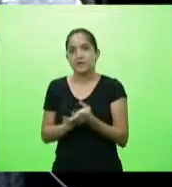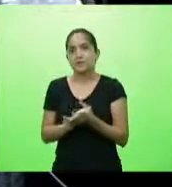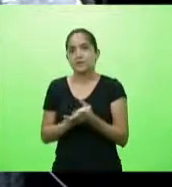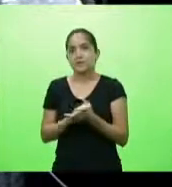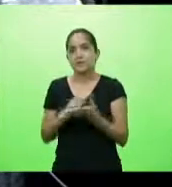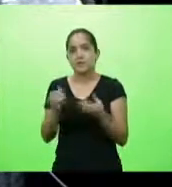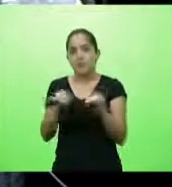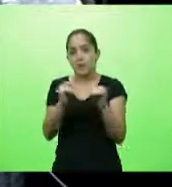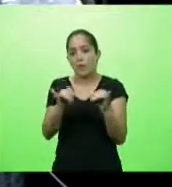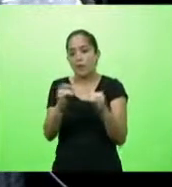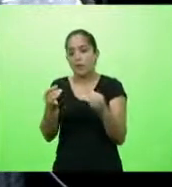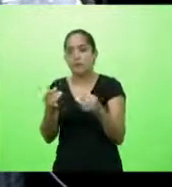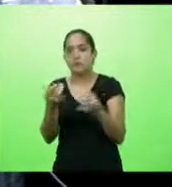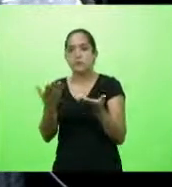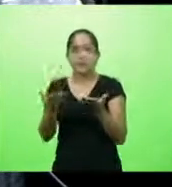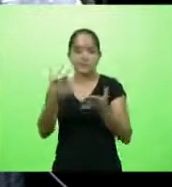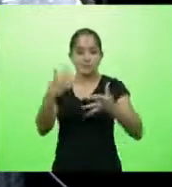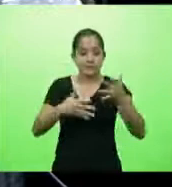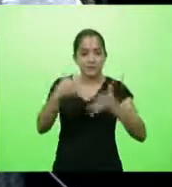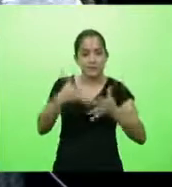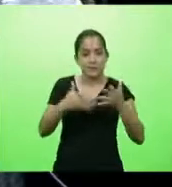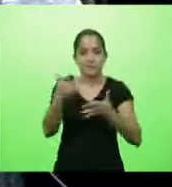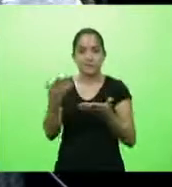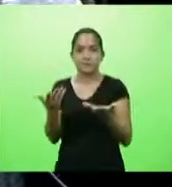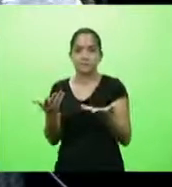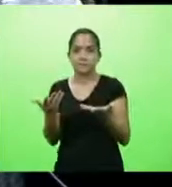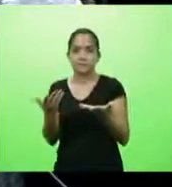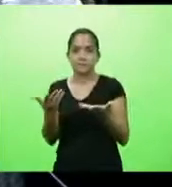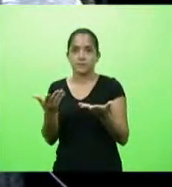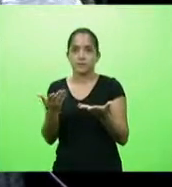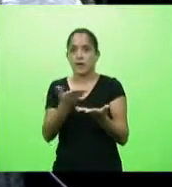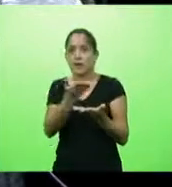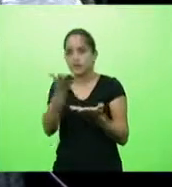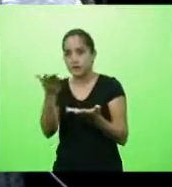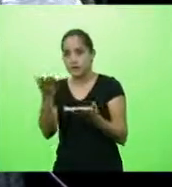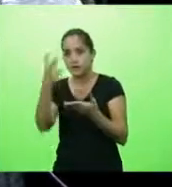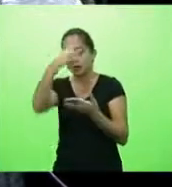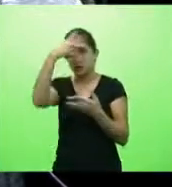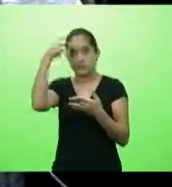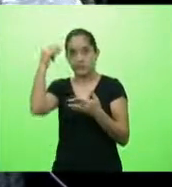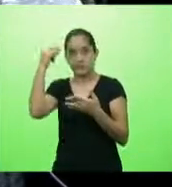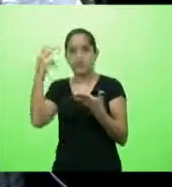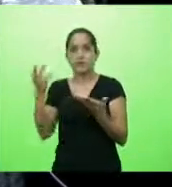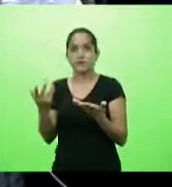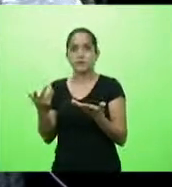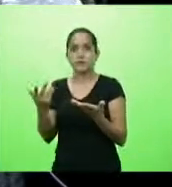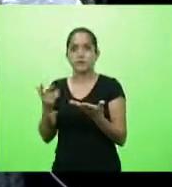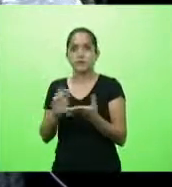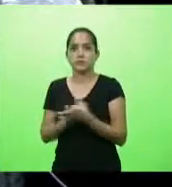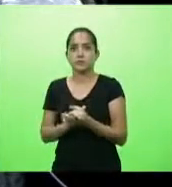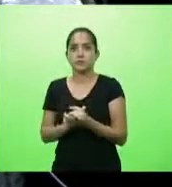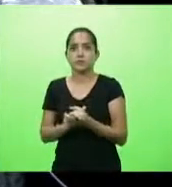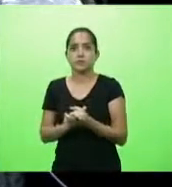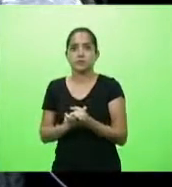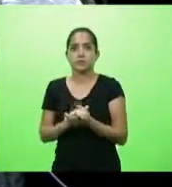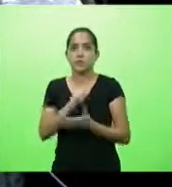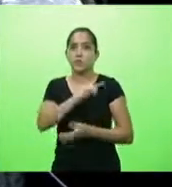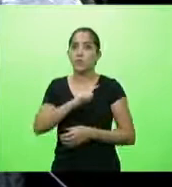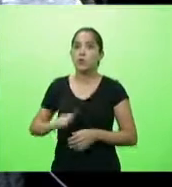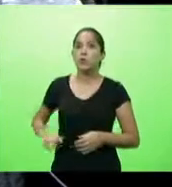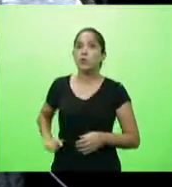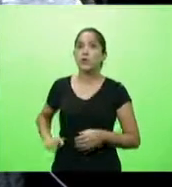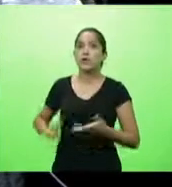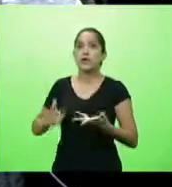não quer ajudar, não atrapalha. E aí ficam aí os prefeitos e o governador preocupados em